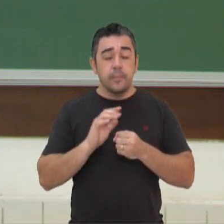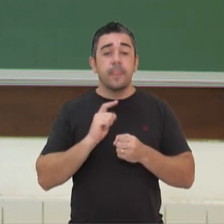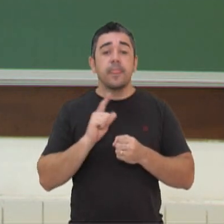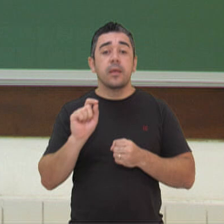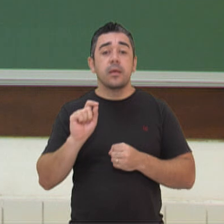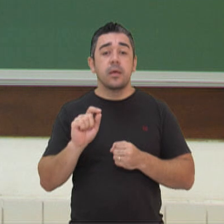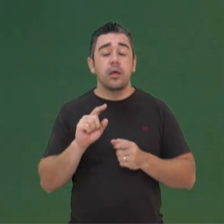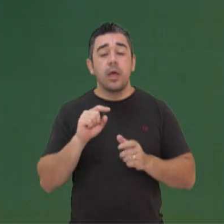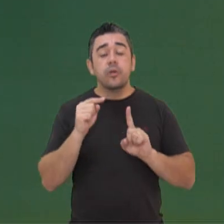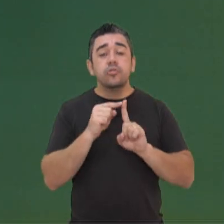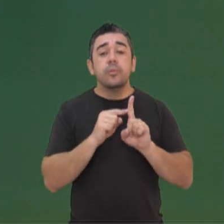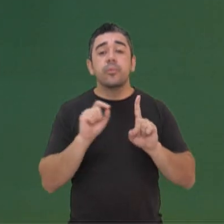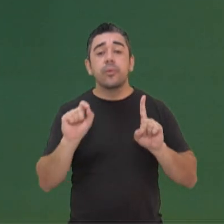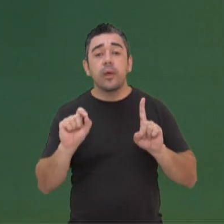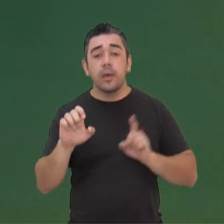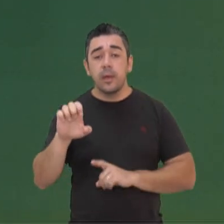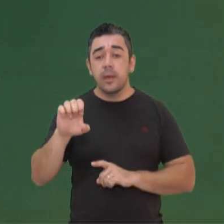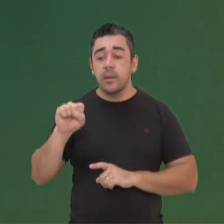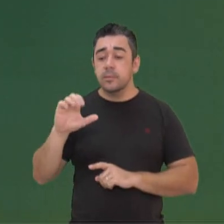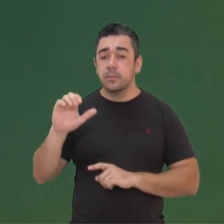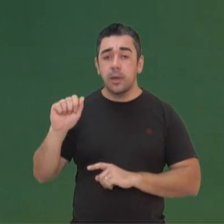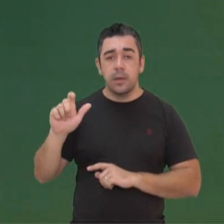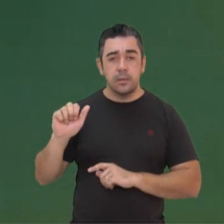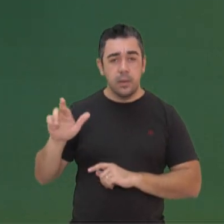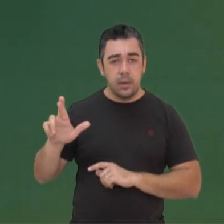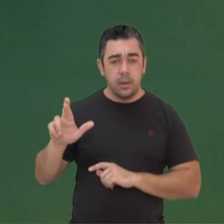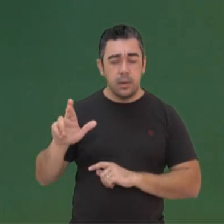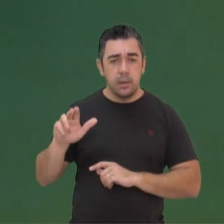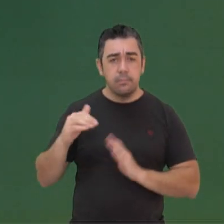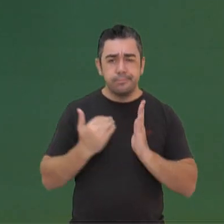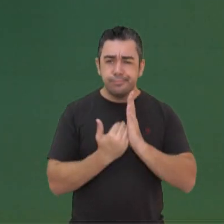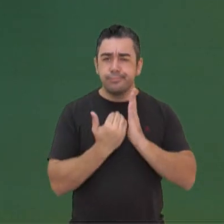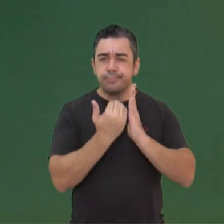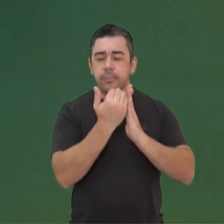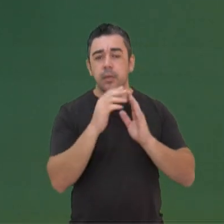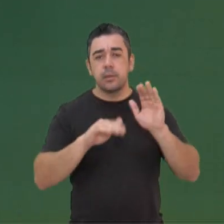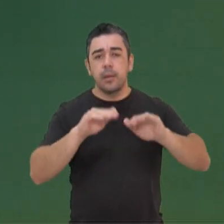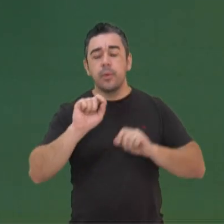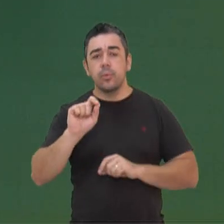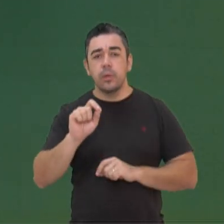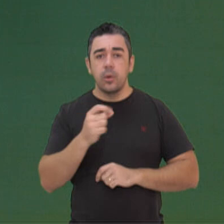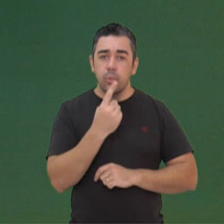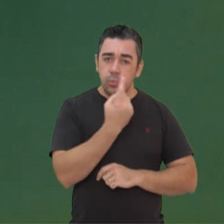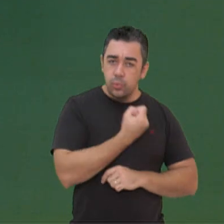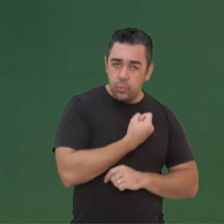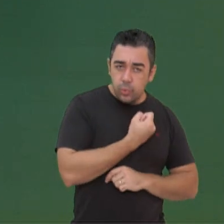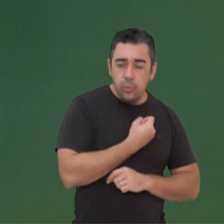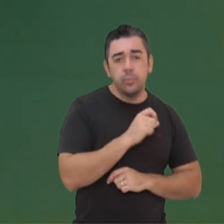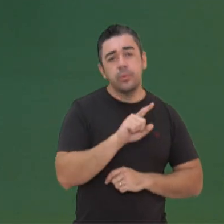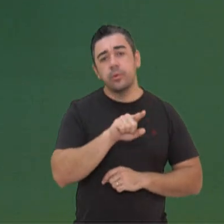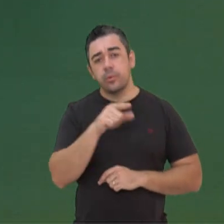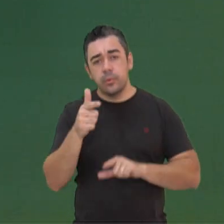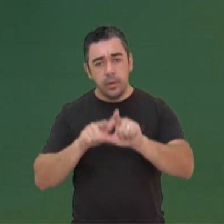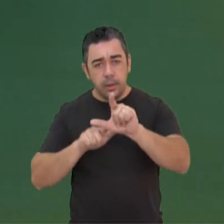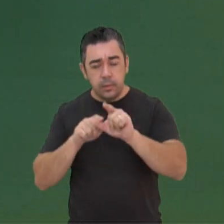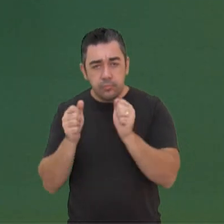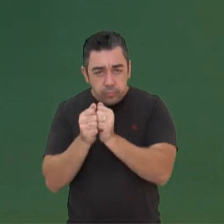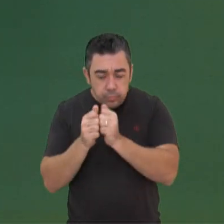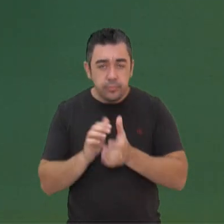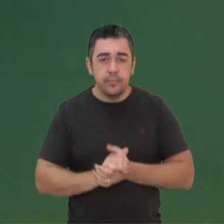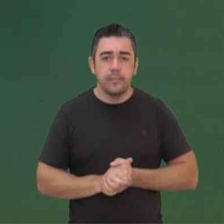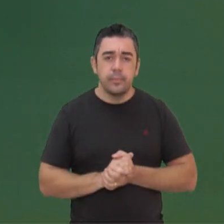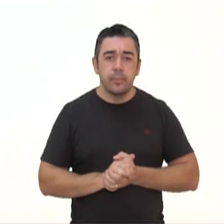do tipo escalares. São grandezas que dependem apenas de um valor e de uma unidade.